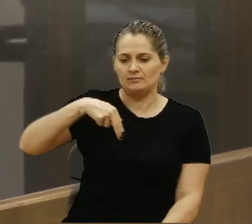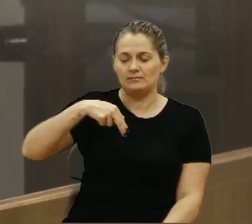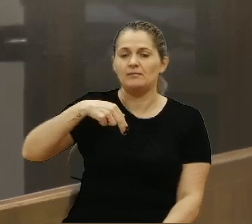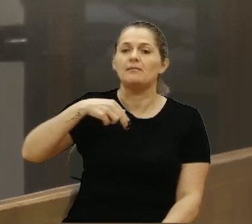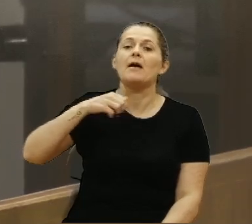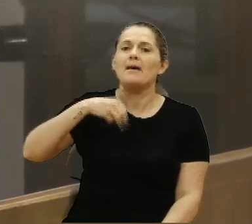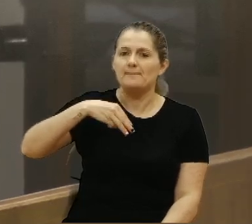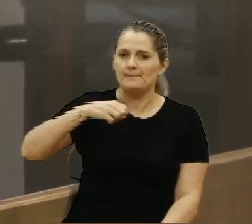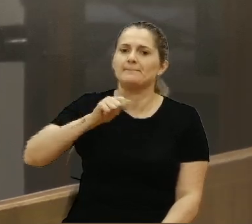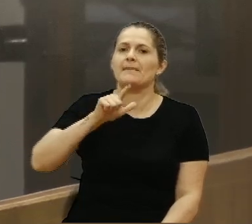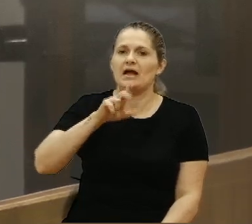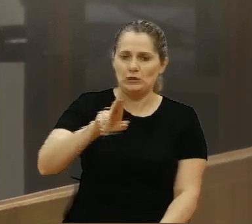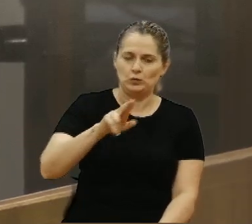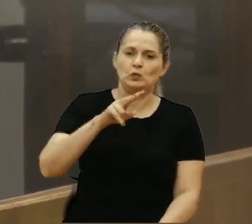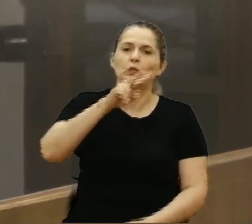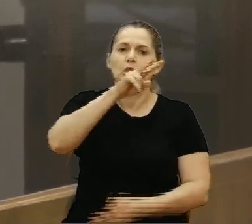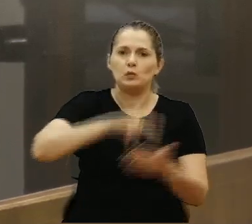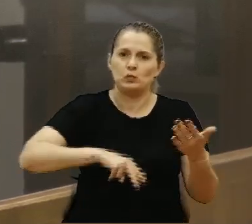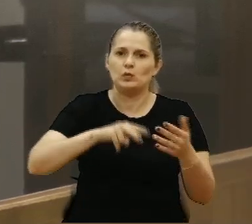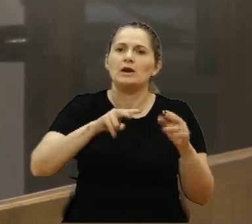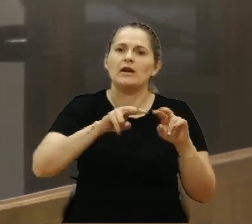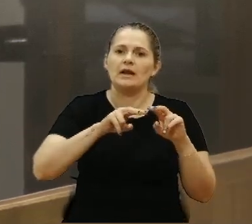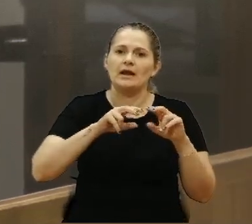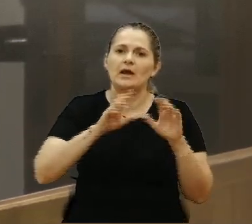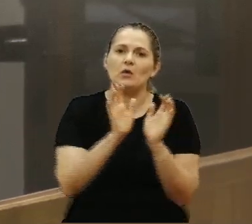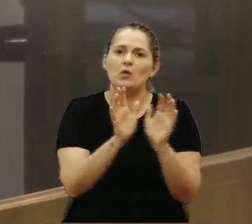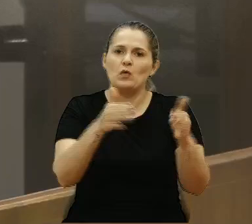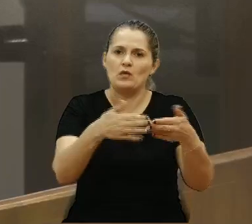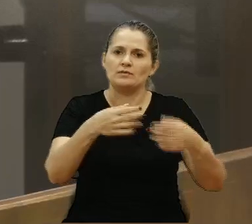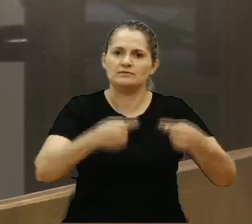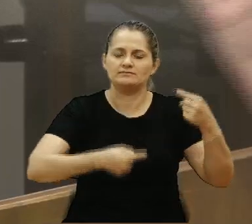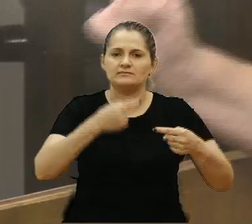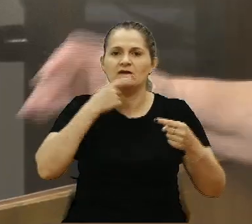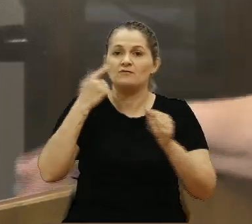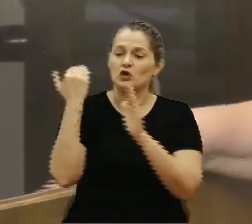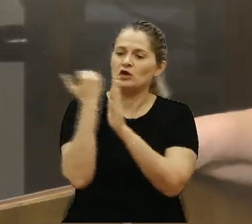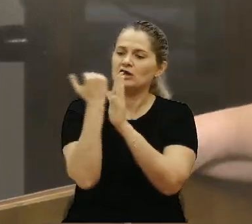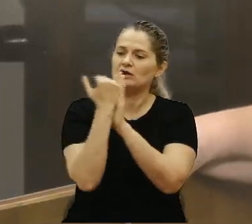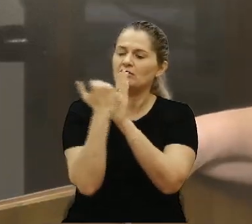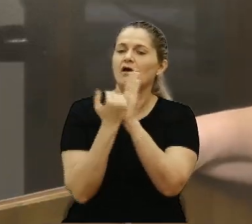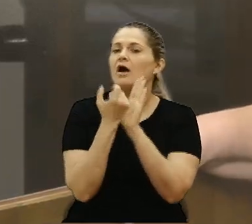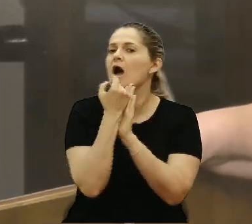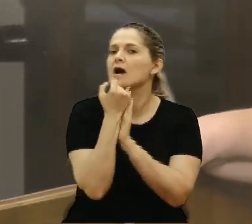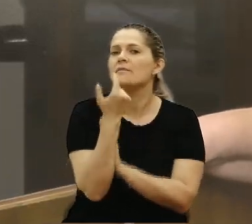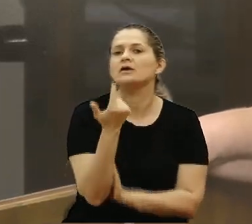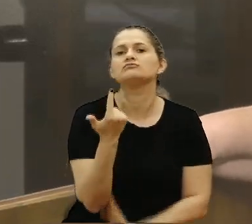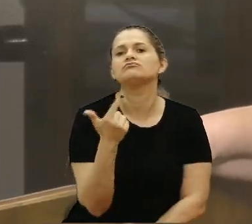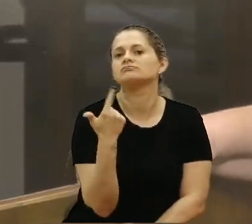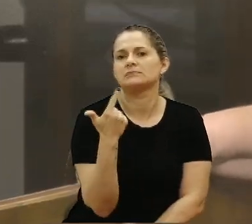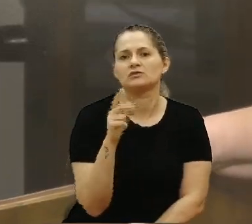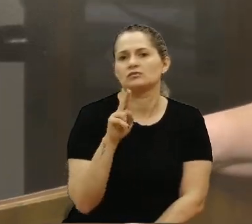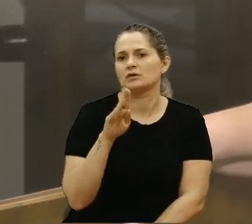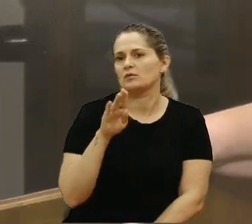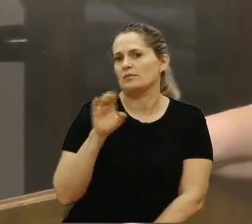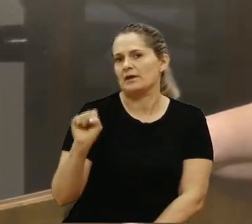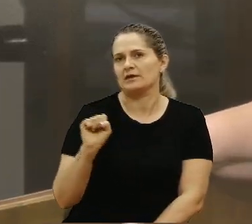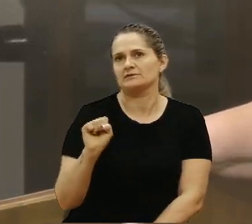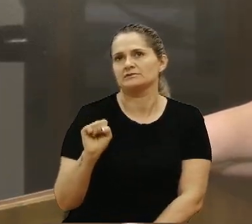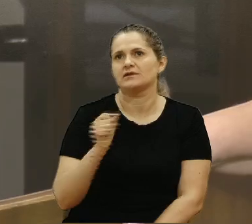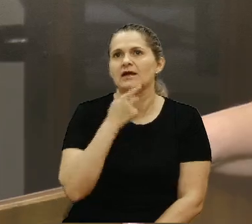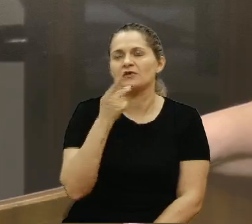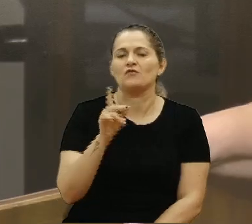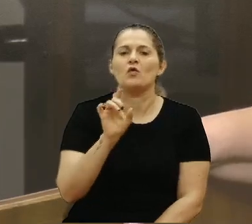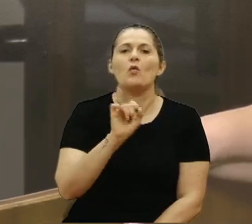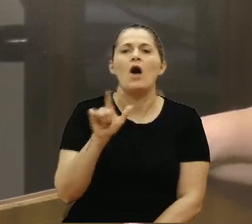de negociação uma lista de remédios que não tem na UBS. Então, não tem, eu não vou dizer o princípio ativo,